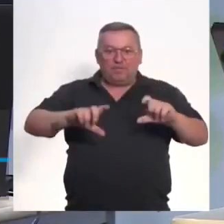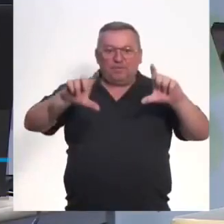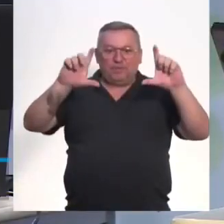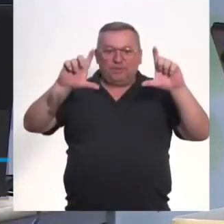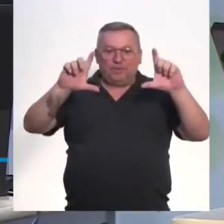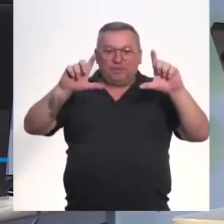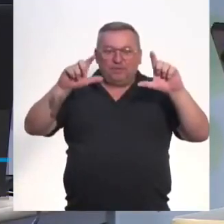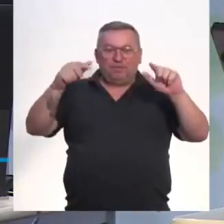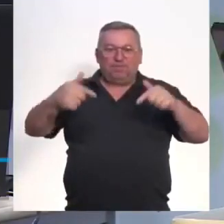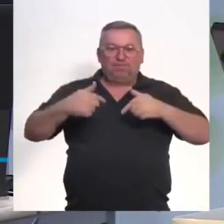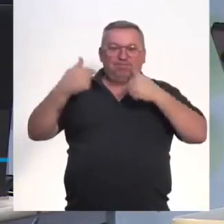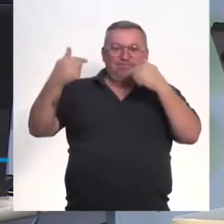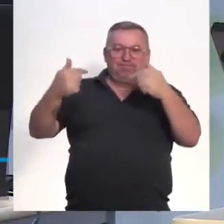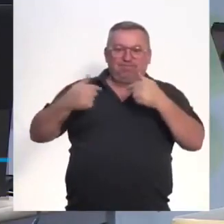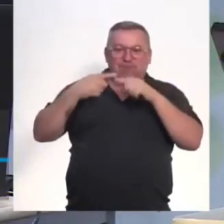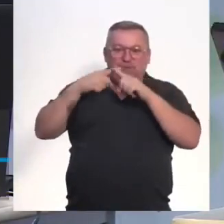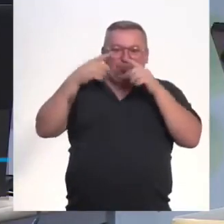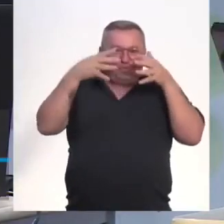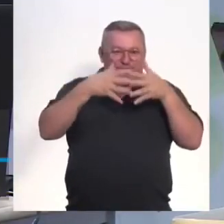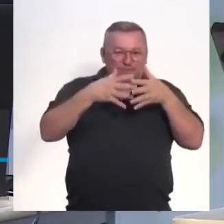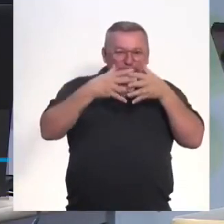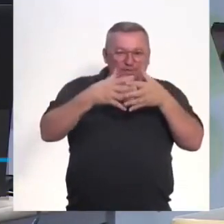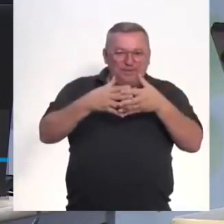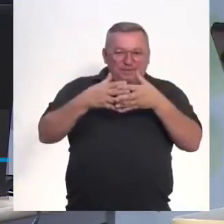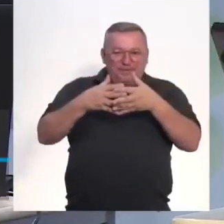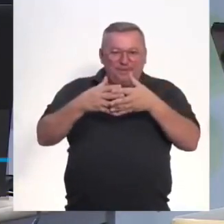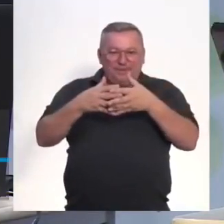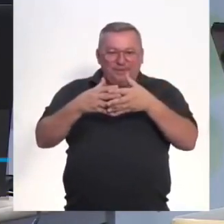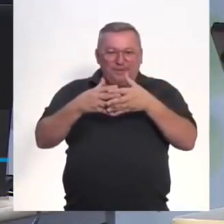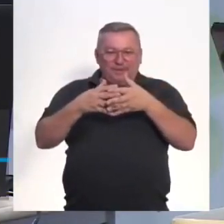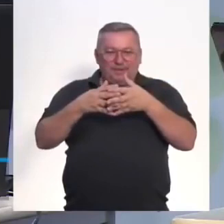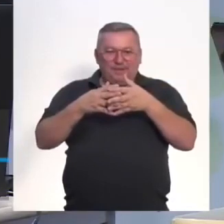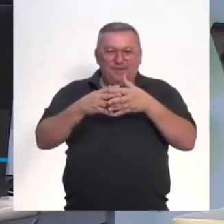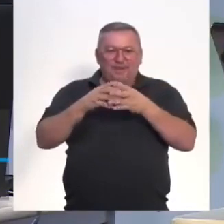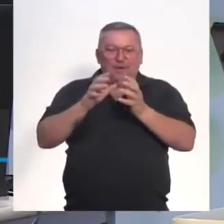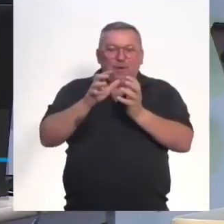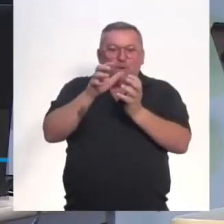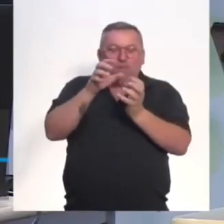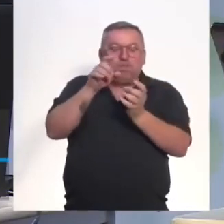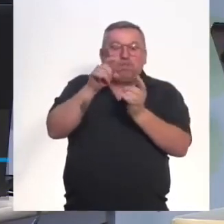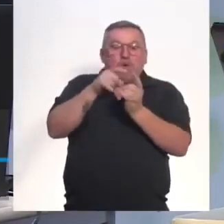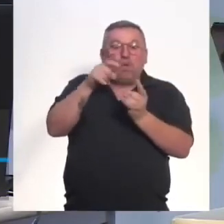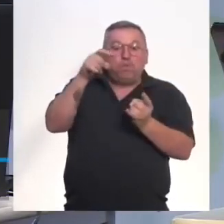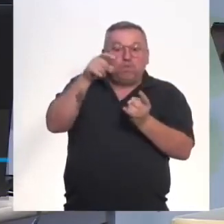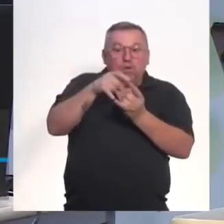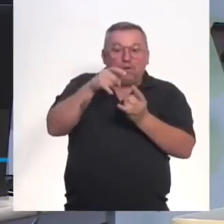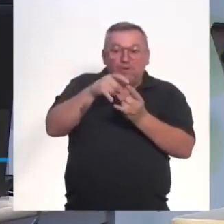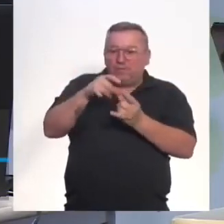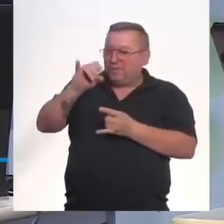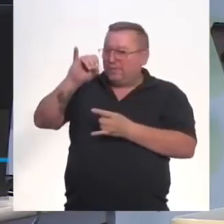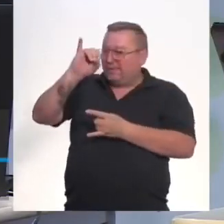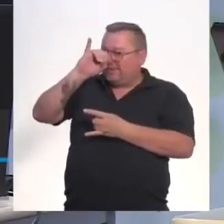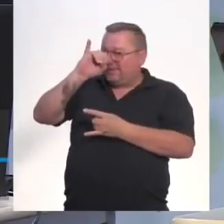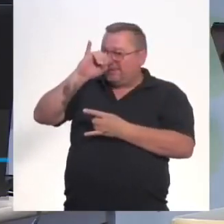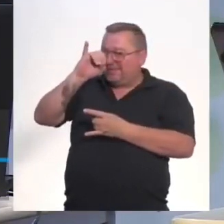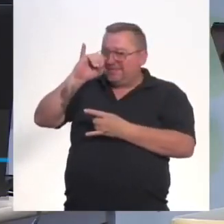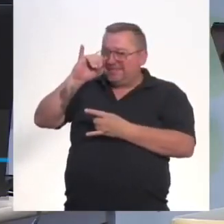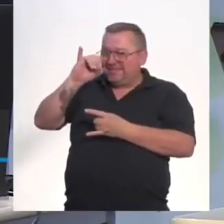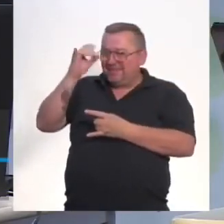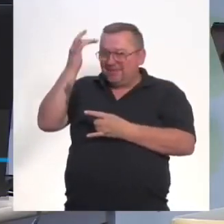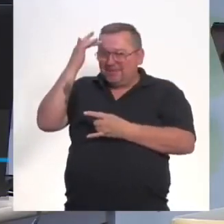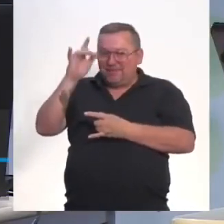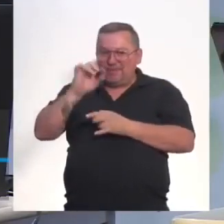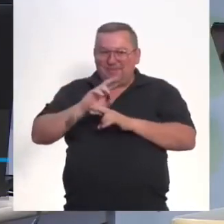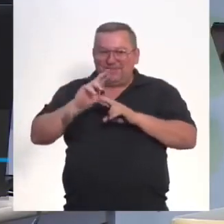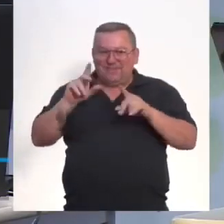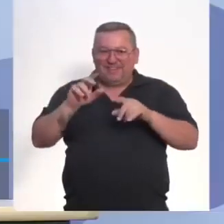me zoando porque eu confundi o hipopótamo com o rinoceronte? Pois é, eles falaram que eu não sabia a diferença.